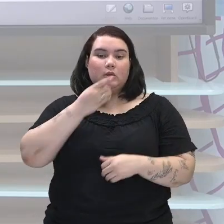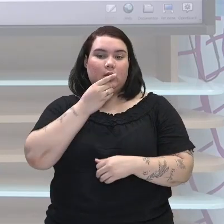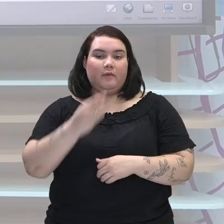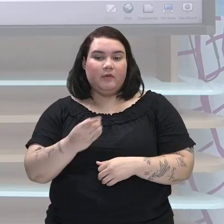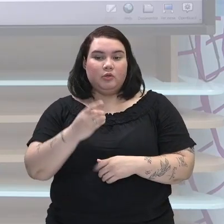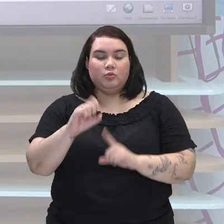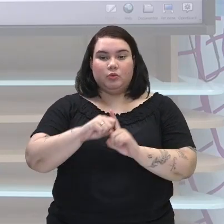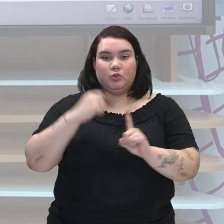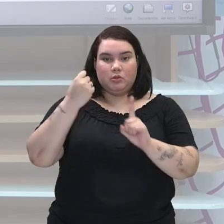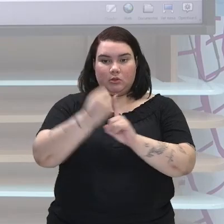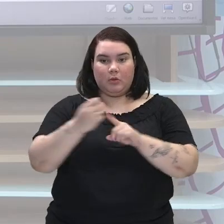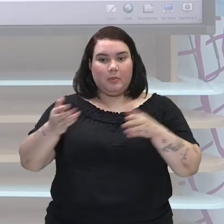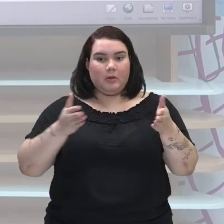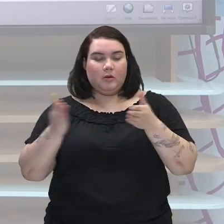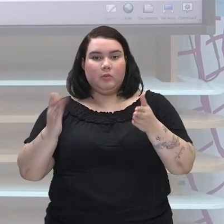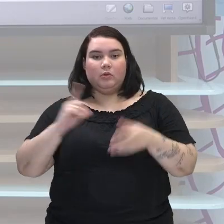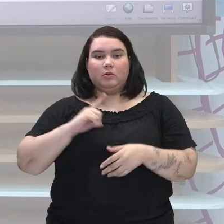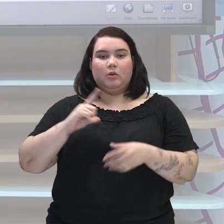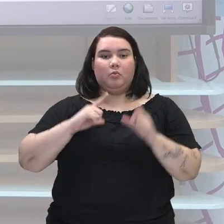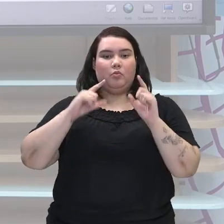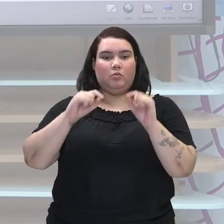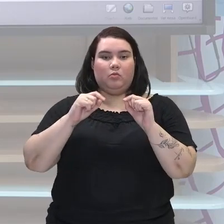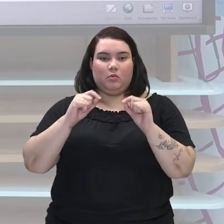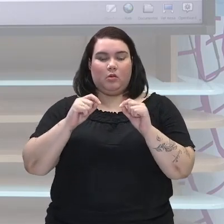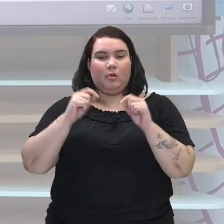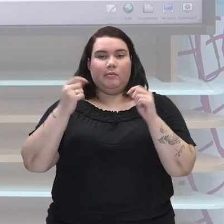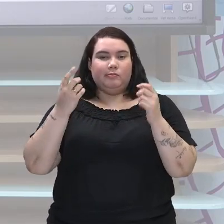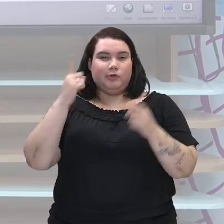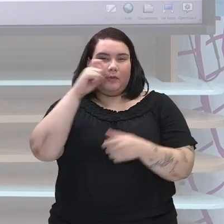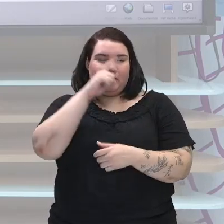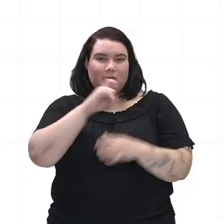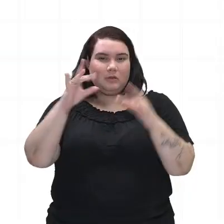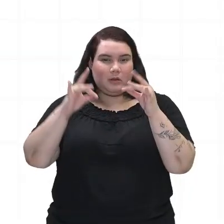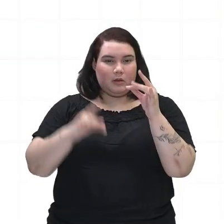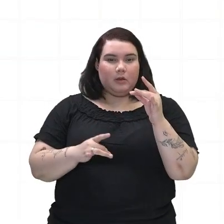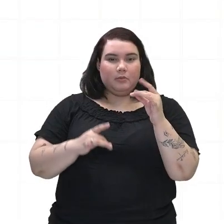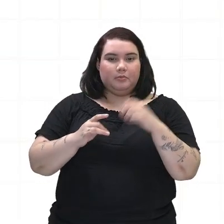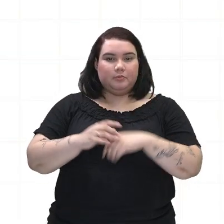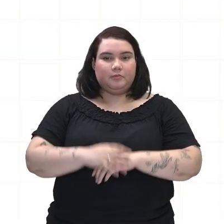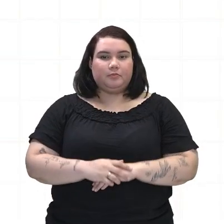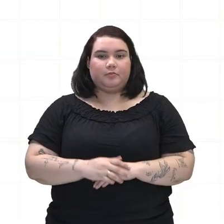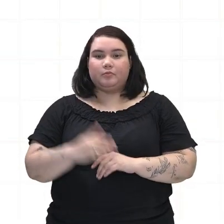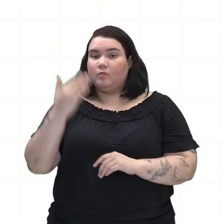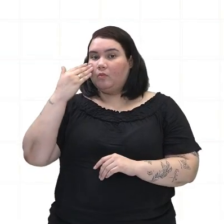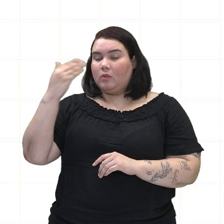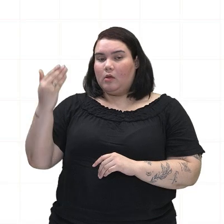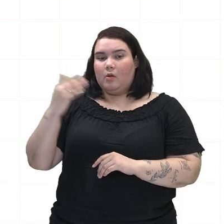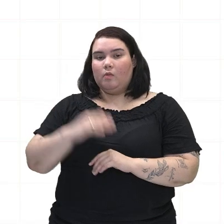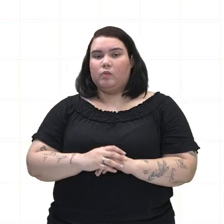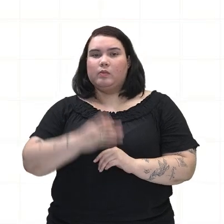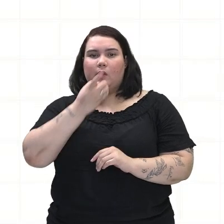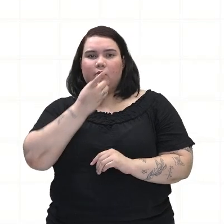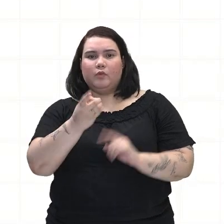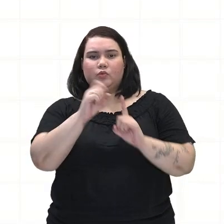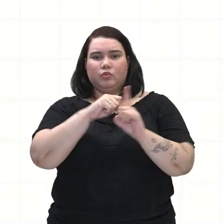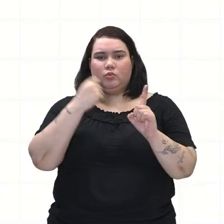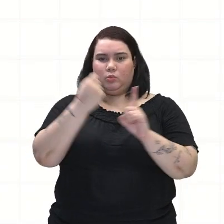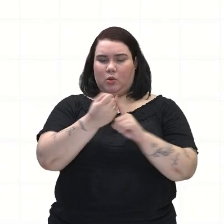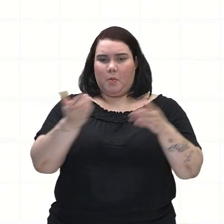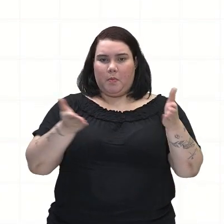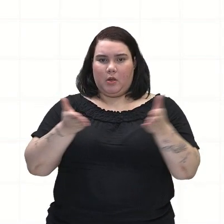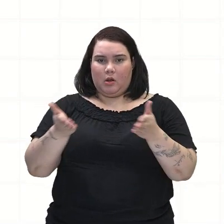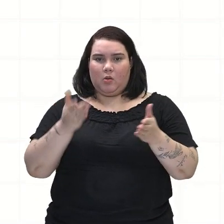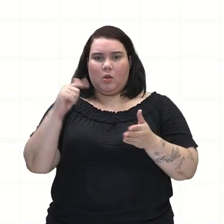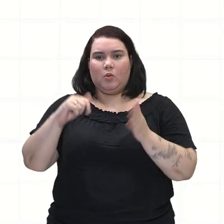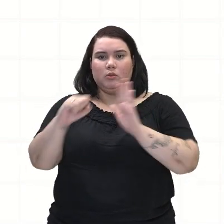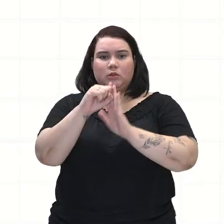social ele vai ser uma ideologia complexa. Vamos ao texto. O darwinismo social, né, é essa ideologia